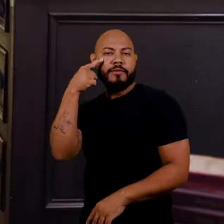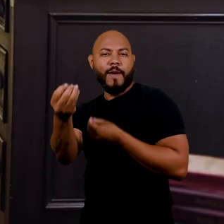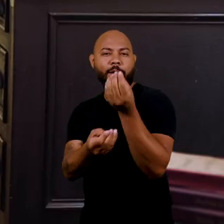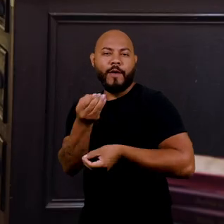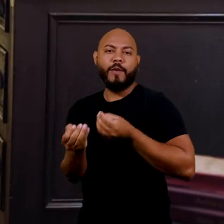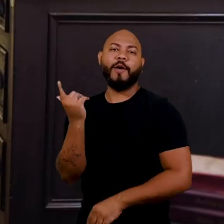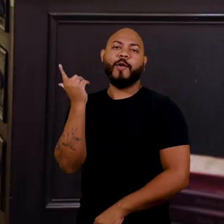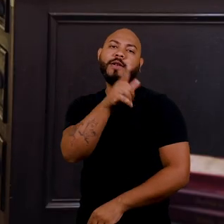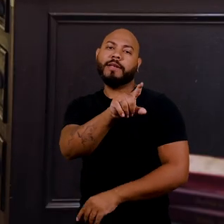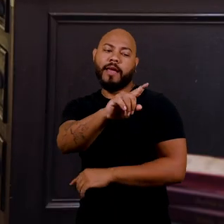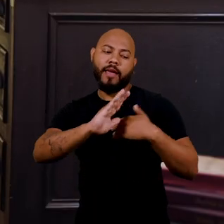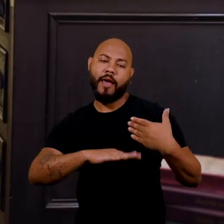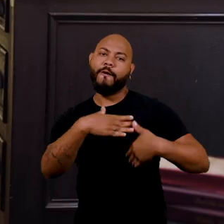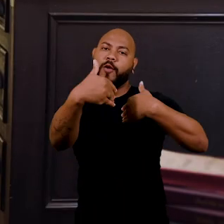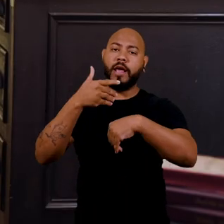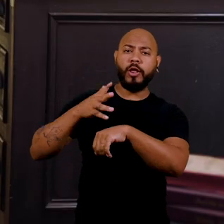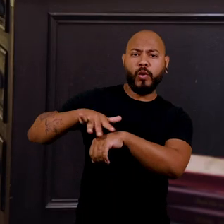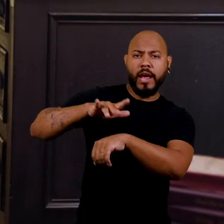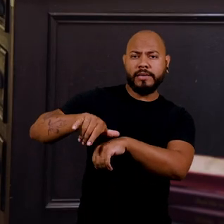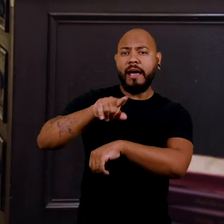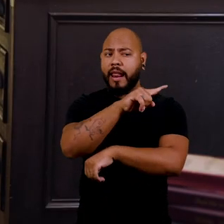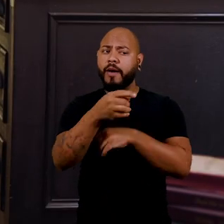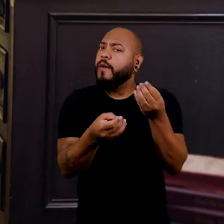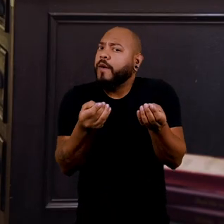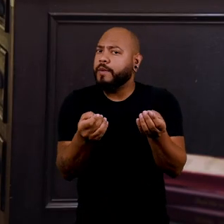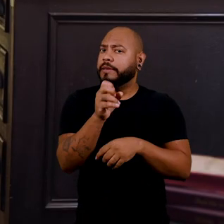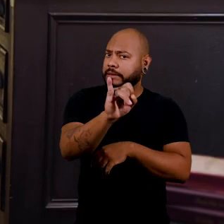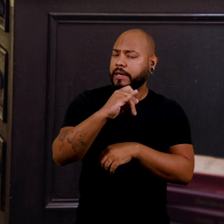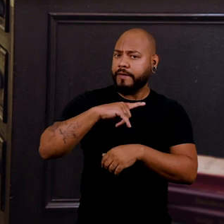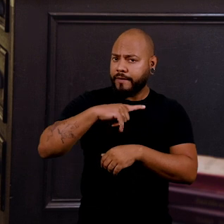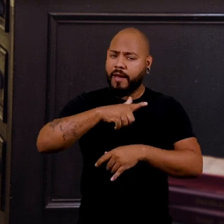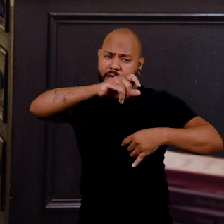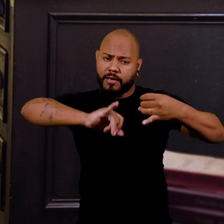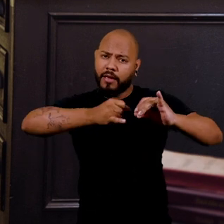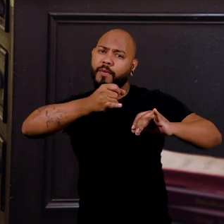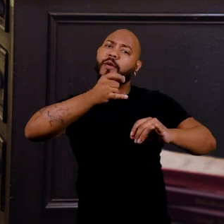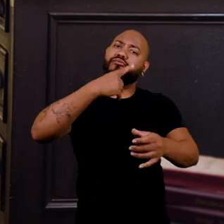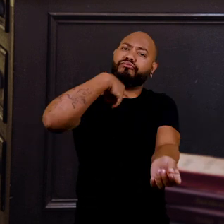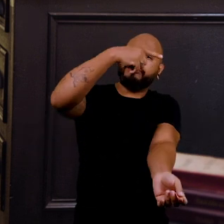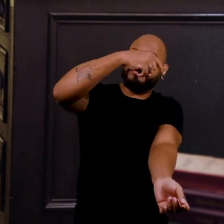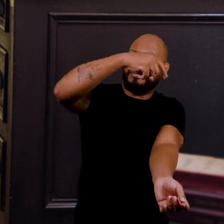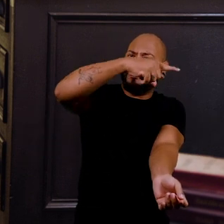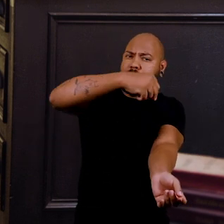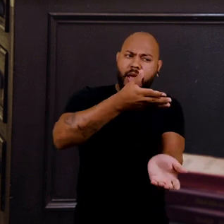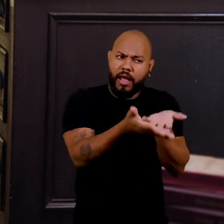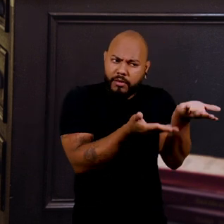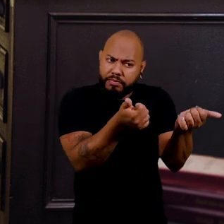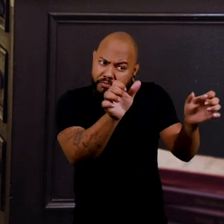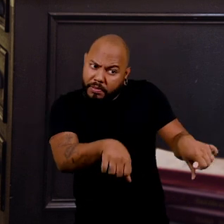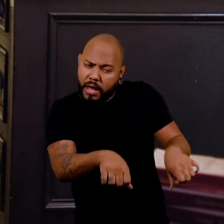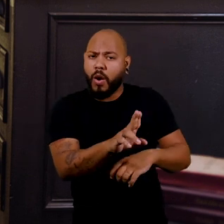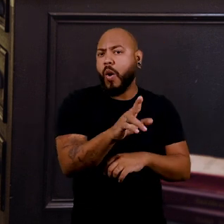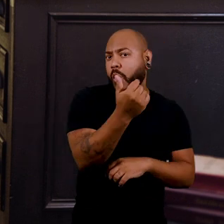análise de como ela pode evoluir com aquela doença, se ela vai evoluir mal, se ela vai responder a quimioterapia que vai dar para ela. Entende? Ou se ela tem